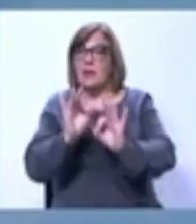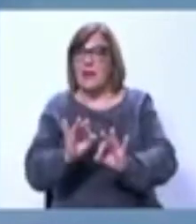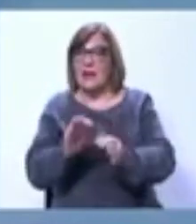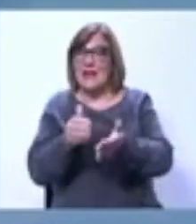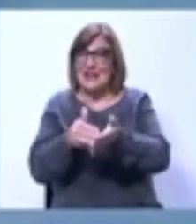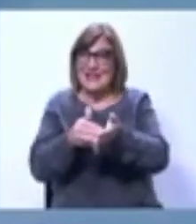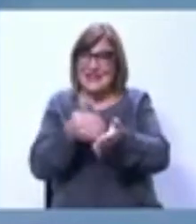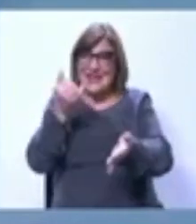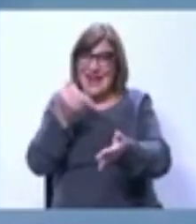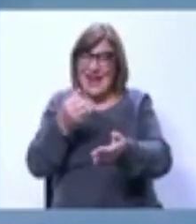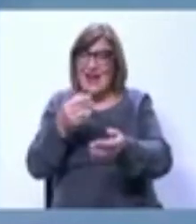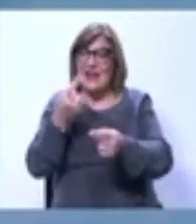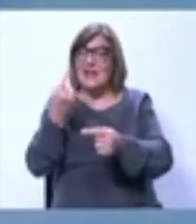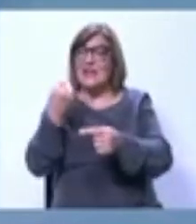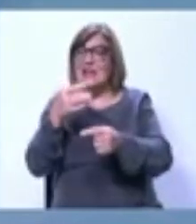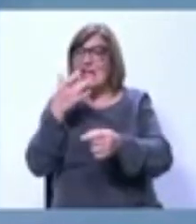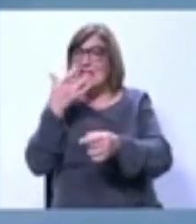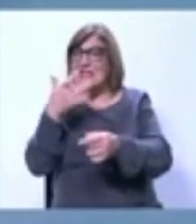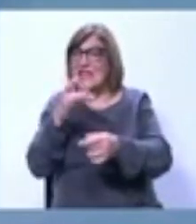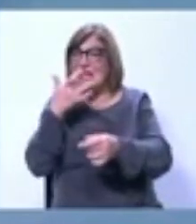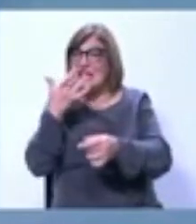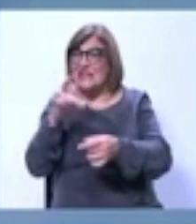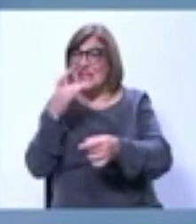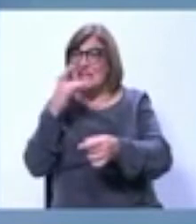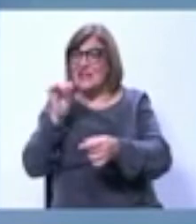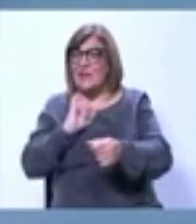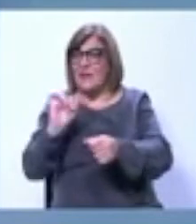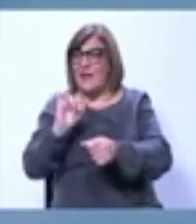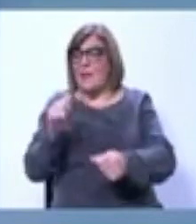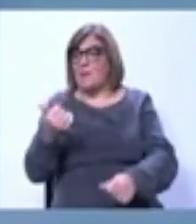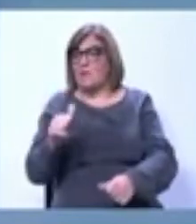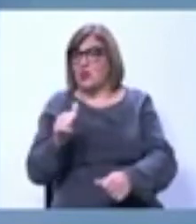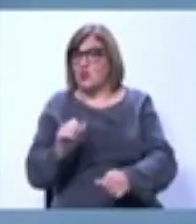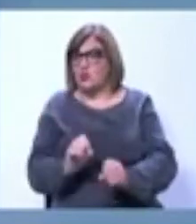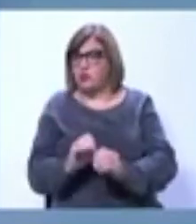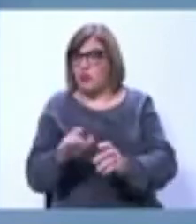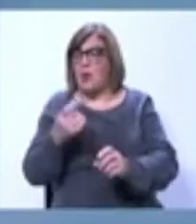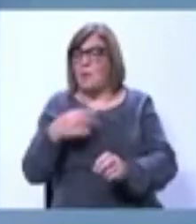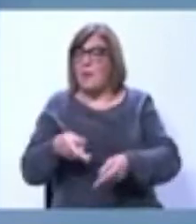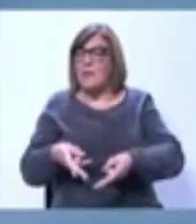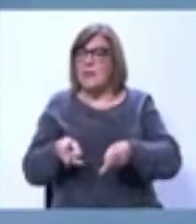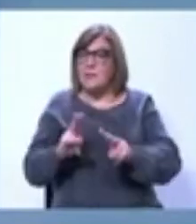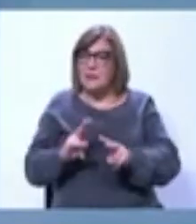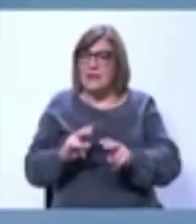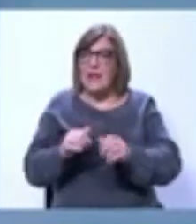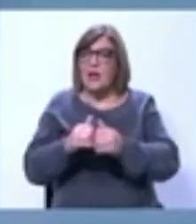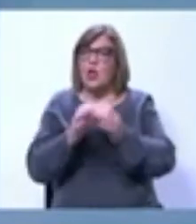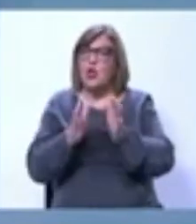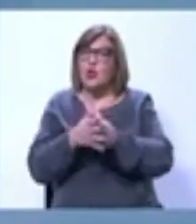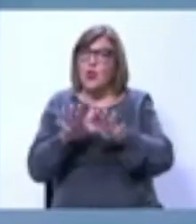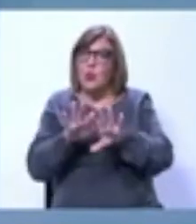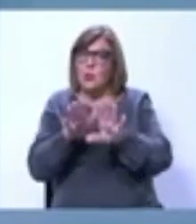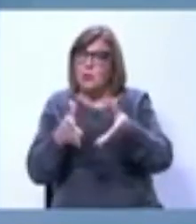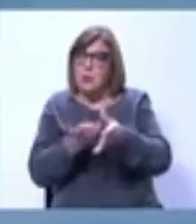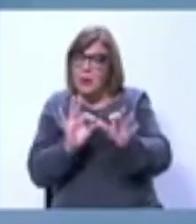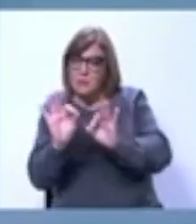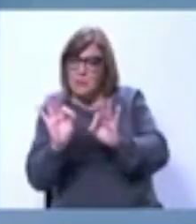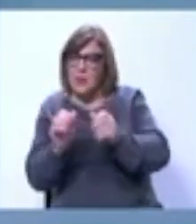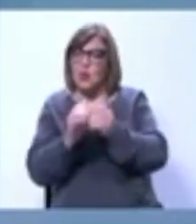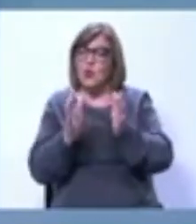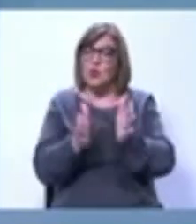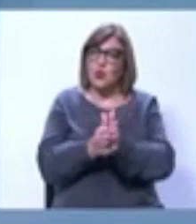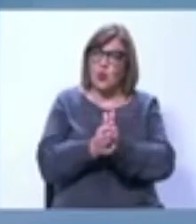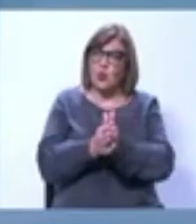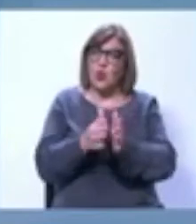permite remover os tais implantes que sangram que são estimulados durante a menstruação permite libertar as aderência e por anatomia no lugar